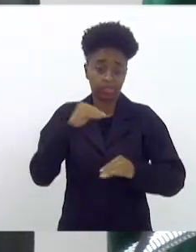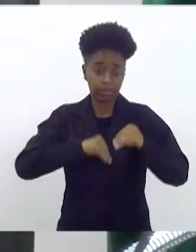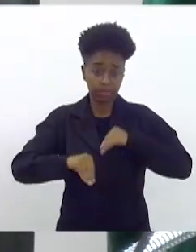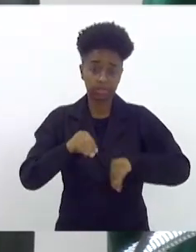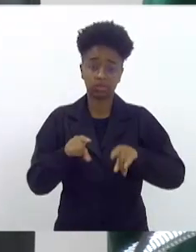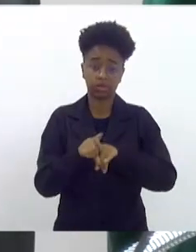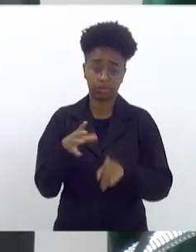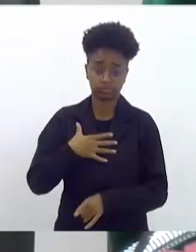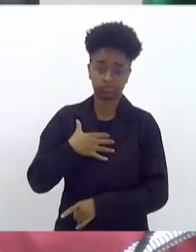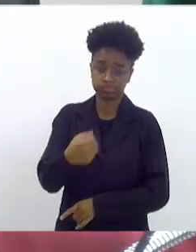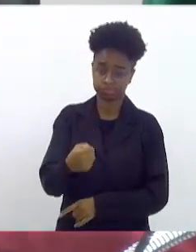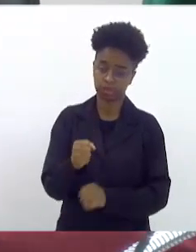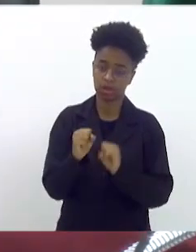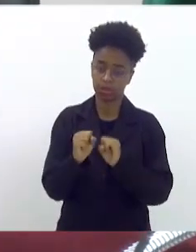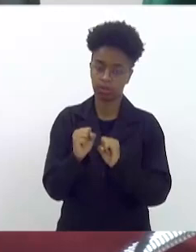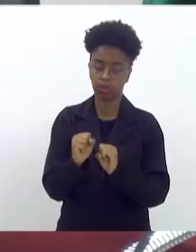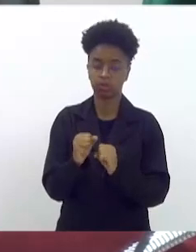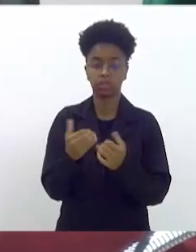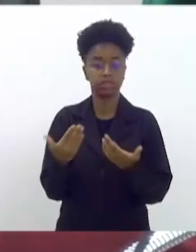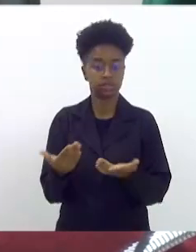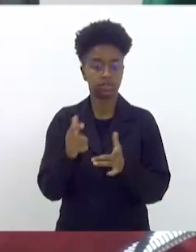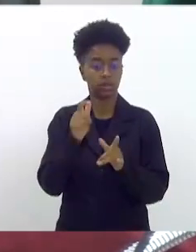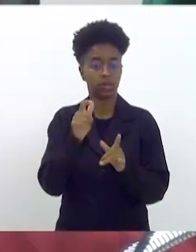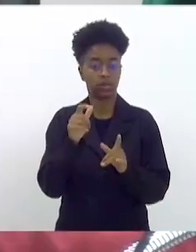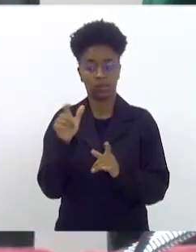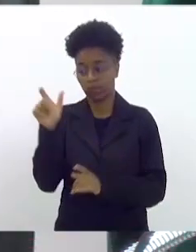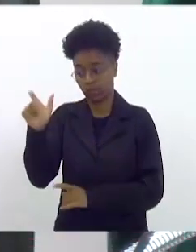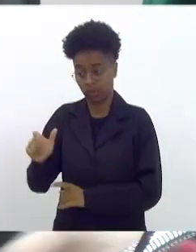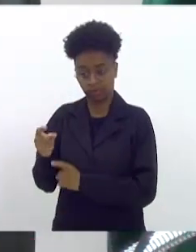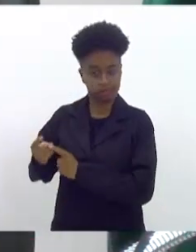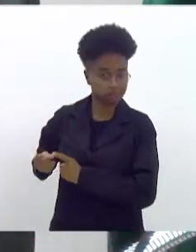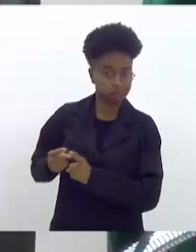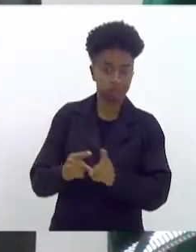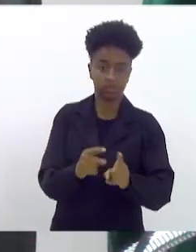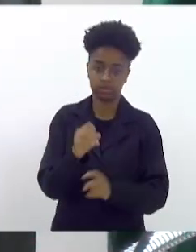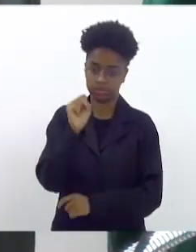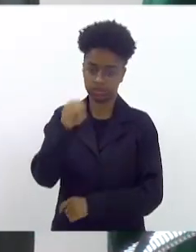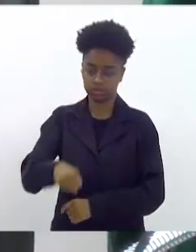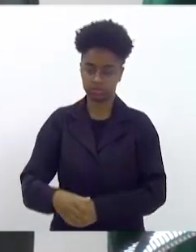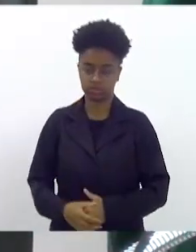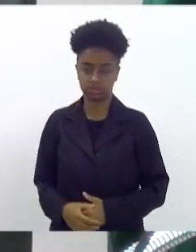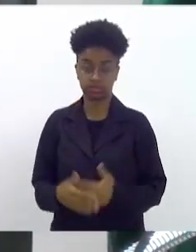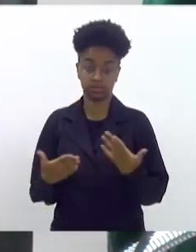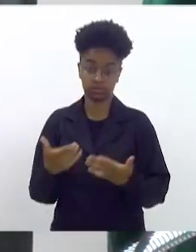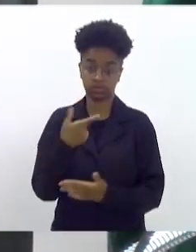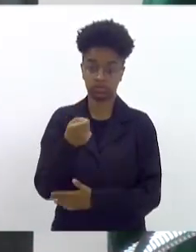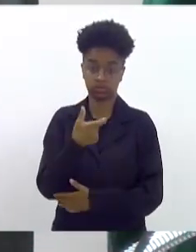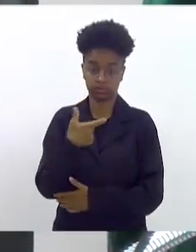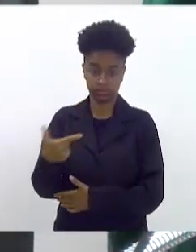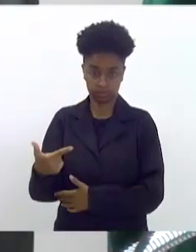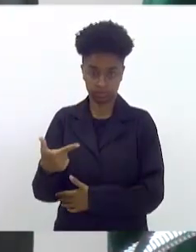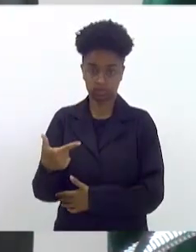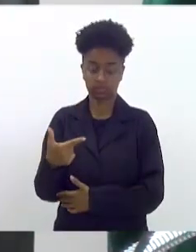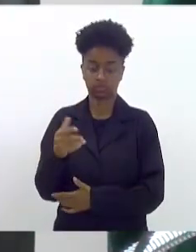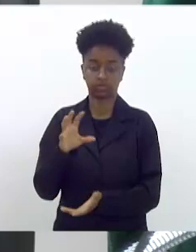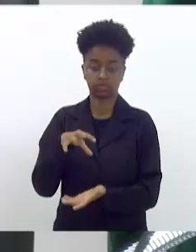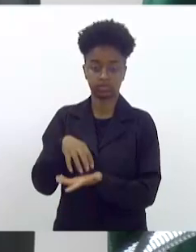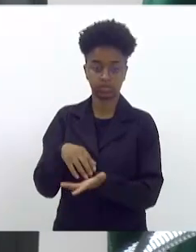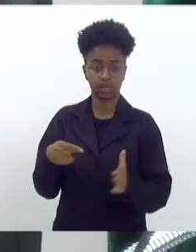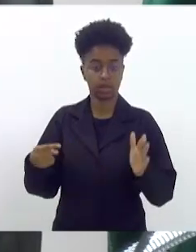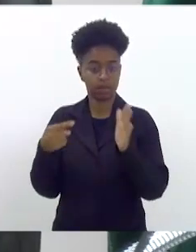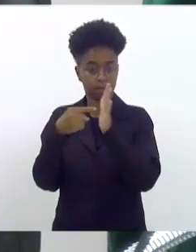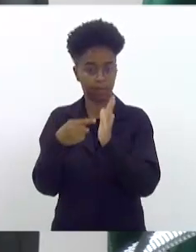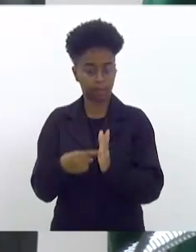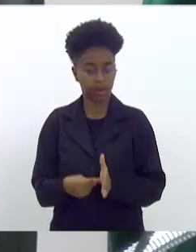comete suicídio e o cara vai atrás dela, sim. Então, em 2022, a Central de Denúncia de